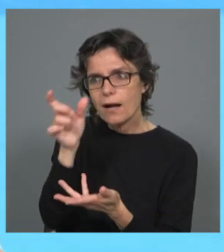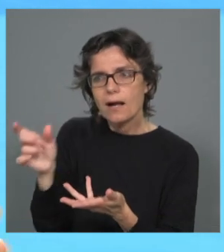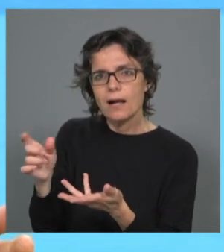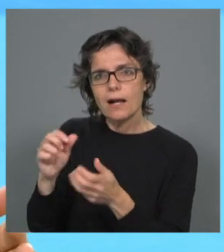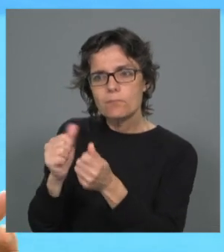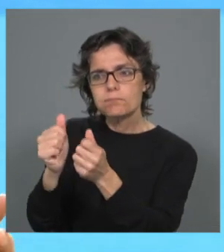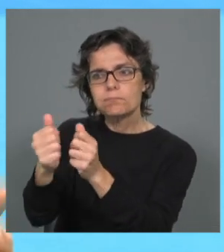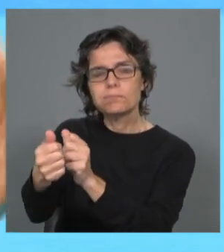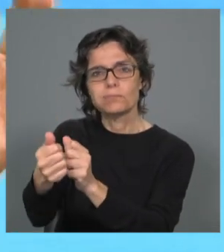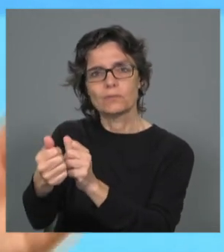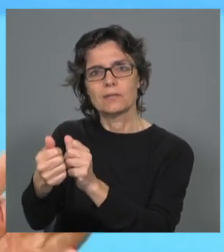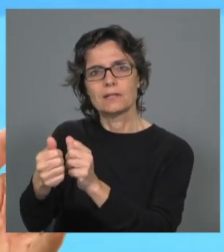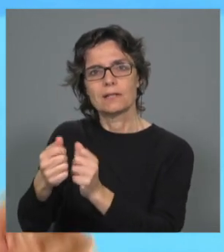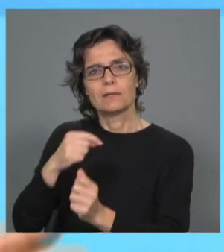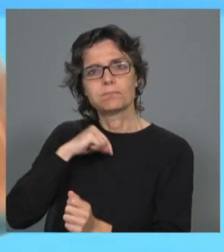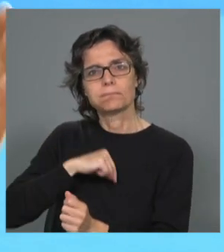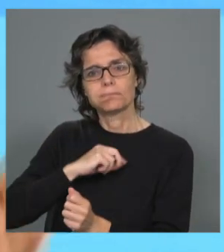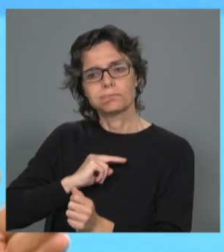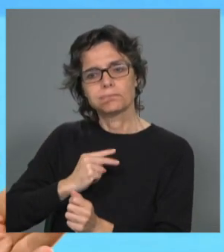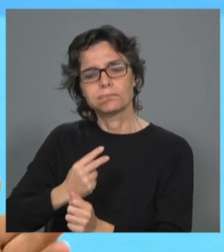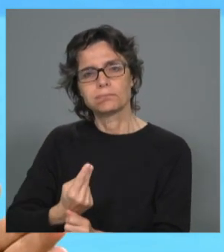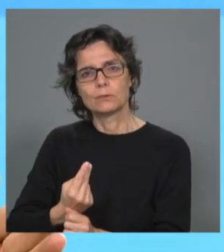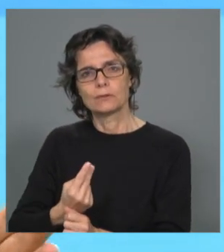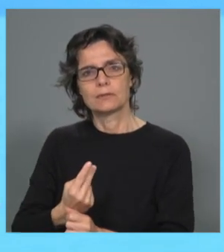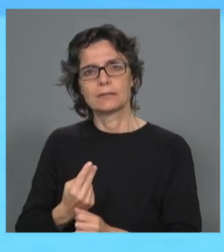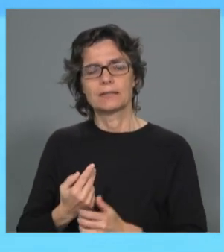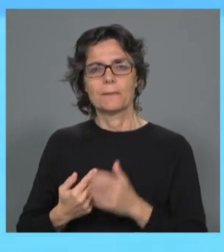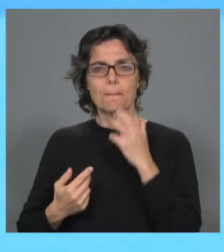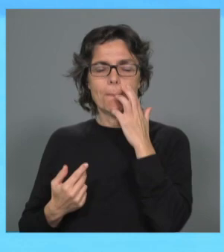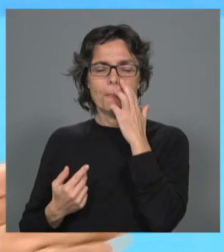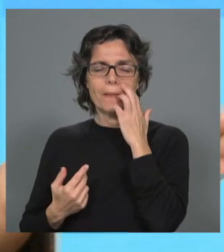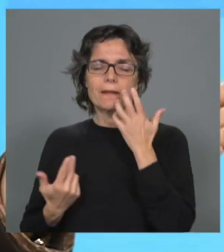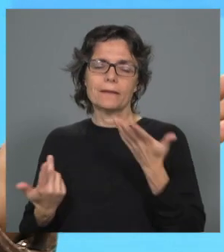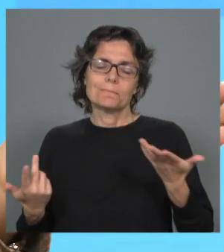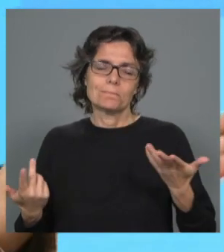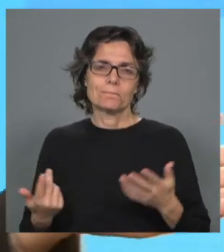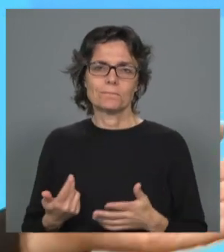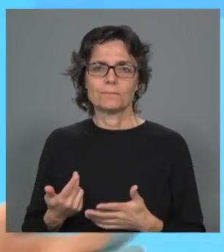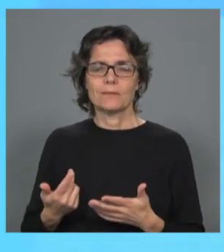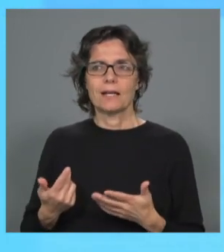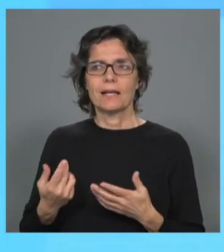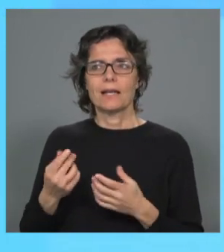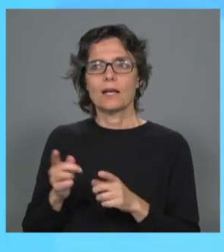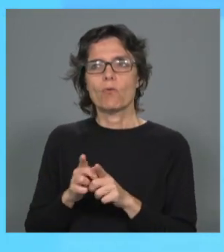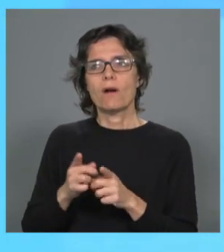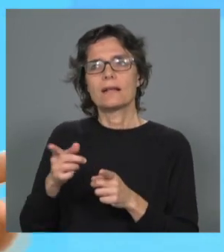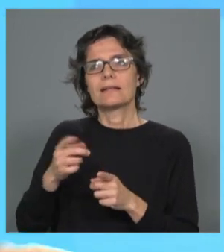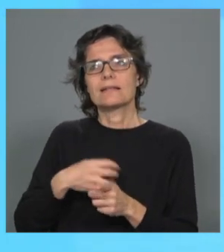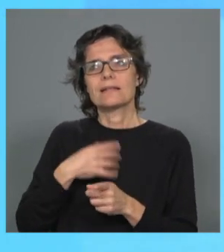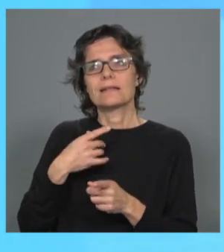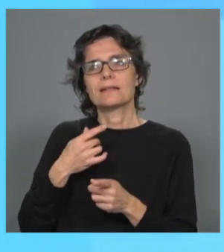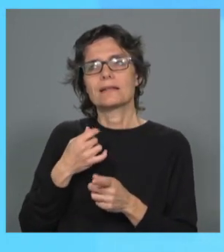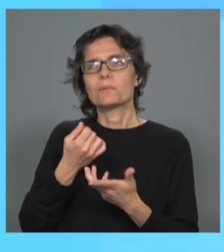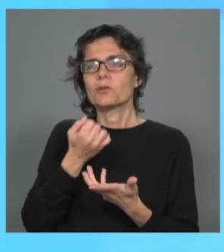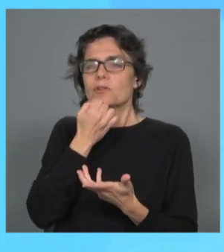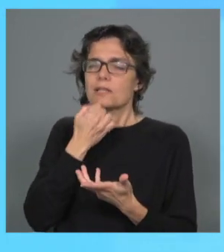tempo todo, com certeza que nem tudo foi bom, mas muita coisa foi boa, e pronto, e agora vou na paz. Terminei esta fase da vida, mas na